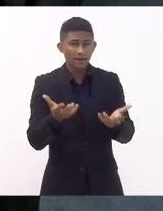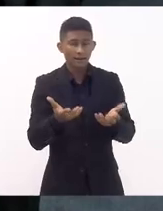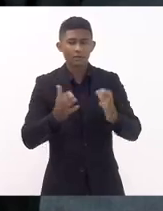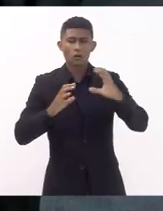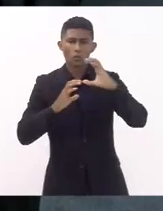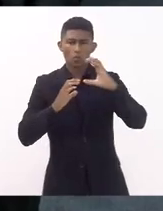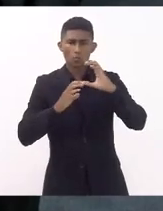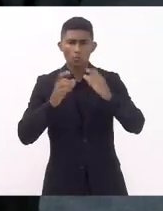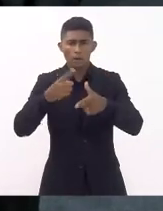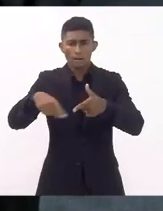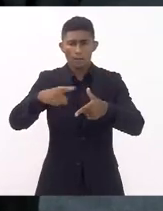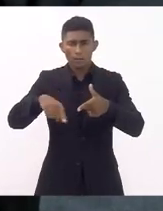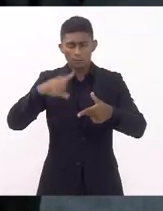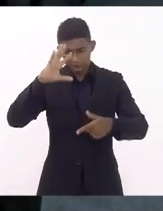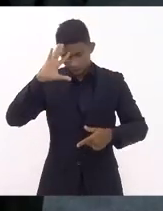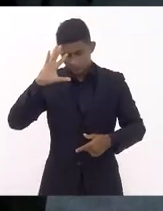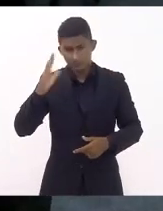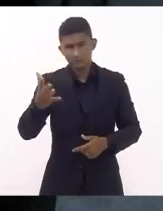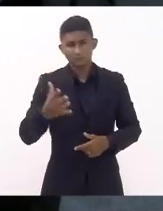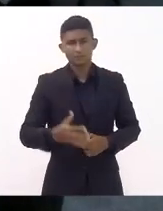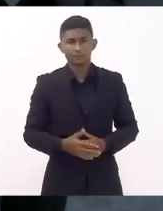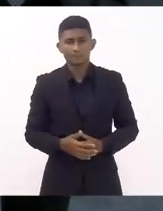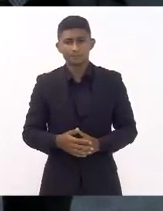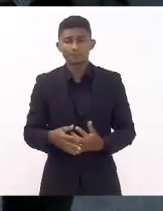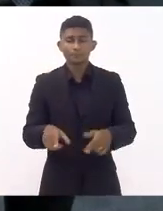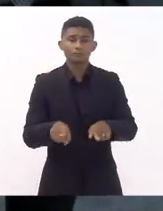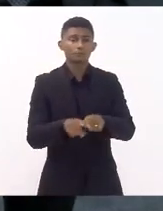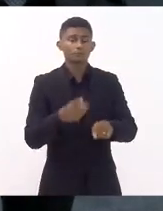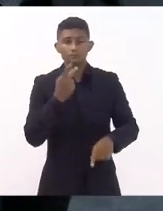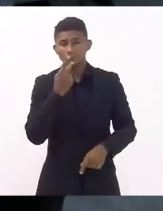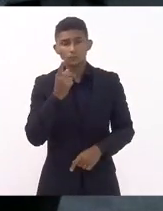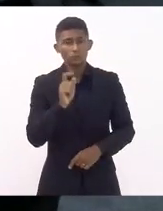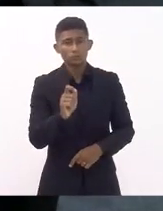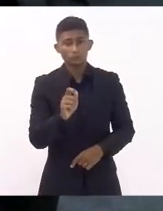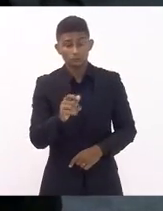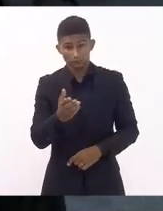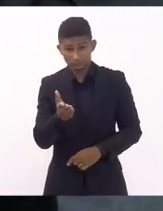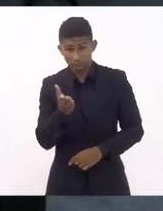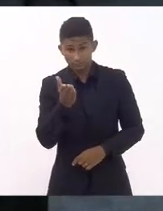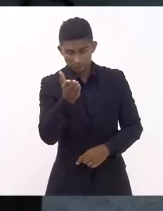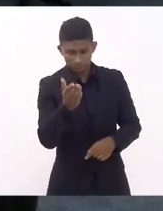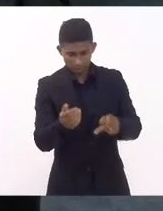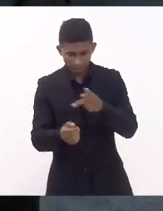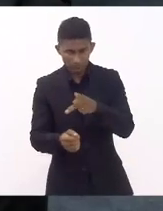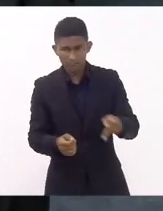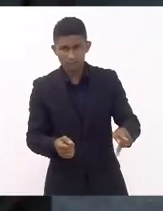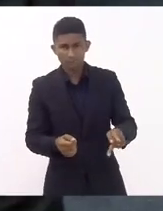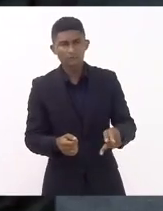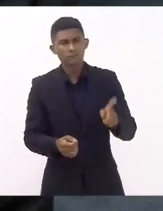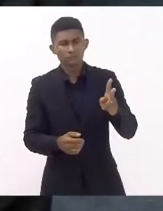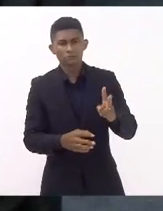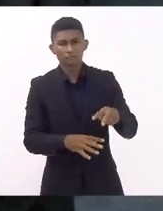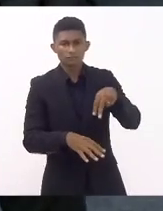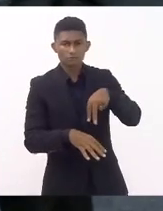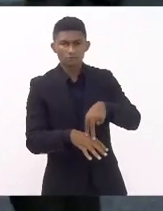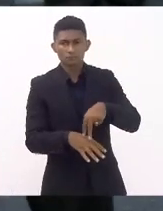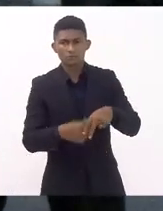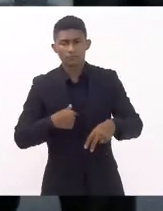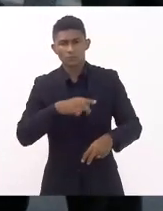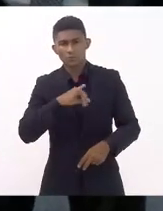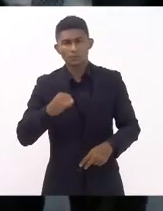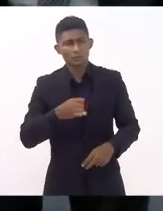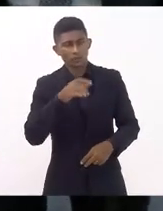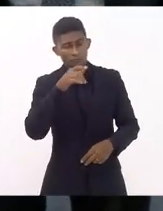concursos, fazendo mais uma menção, presidente, destacar o posicionamento de Vossa Excelência. E aqui aproveito que todos estão nos ouvindo,